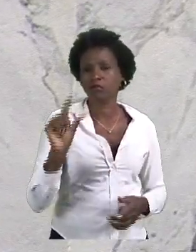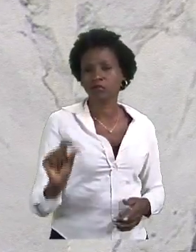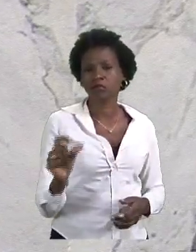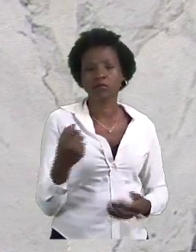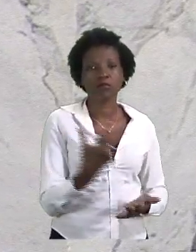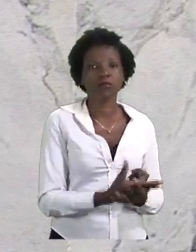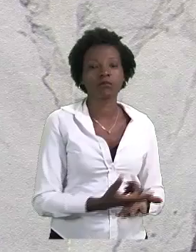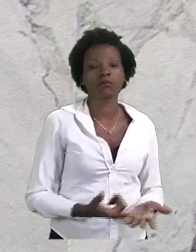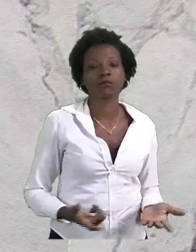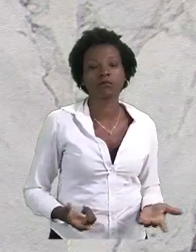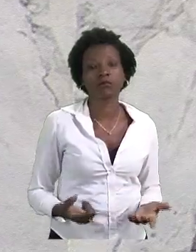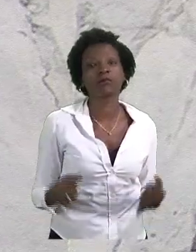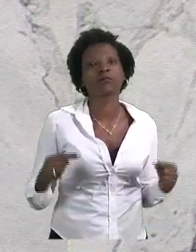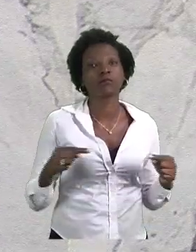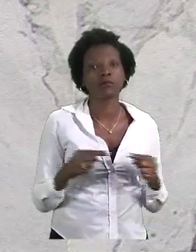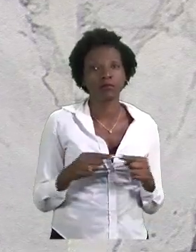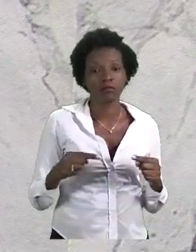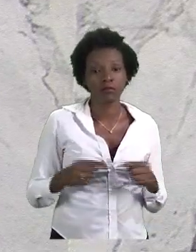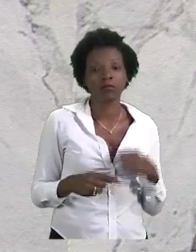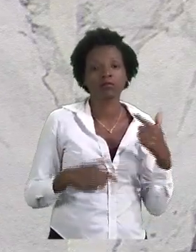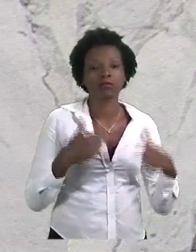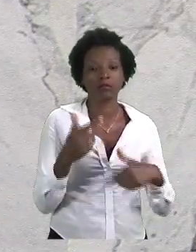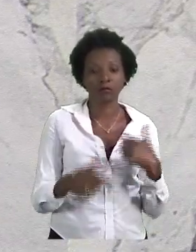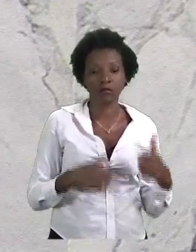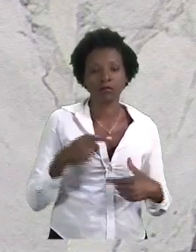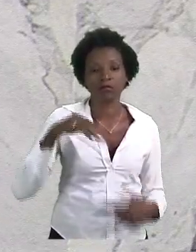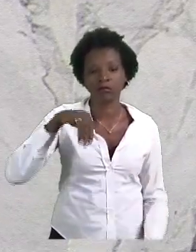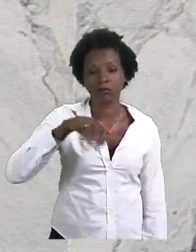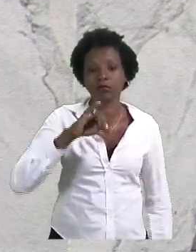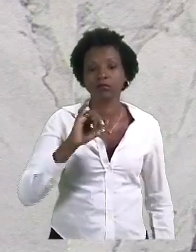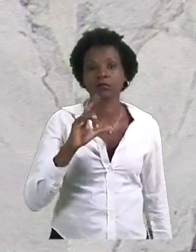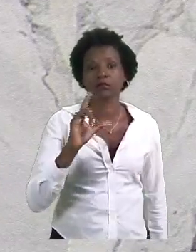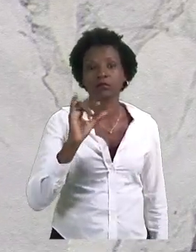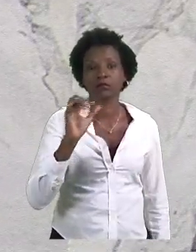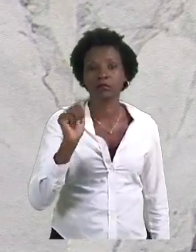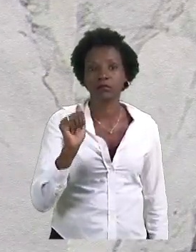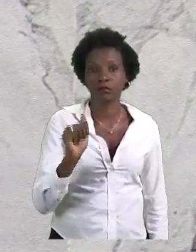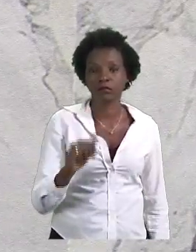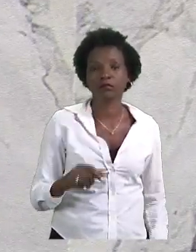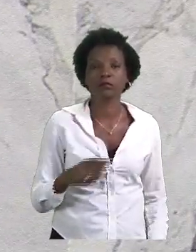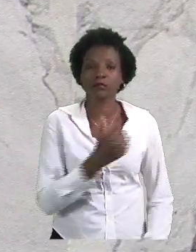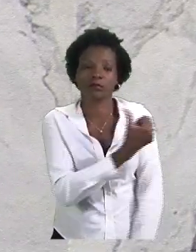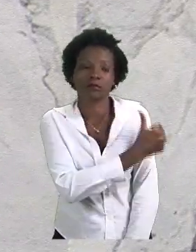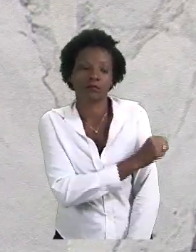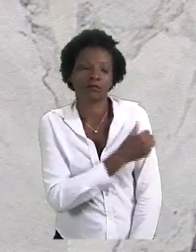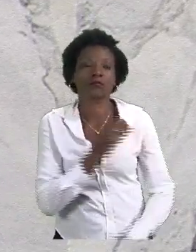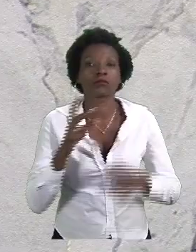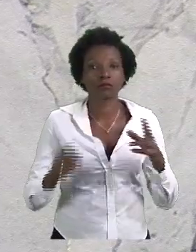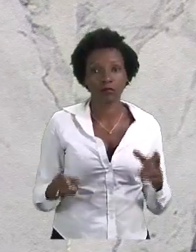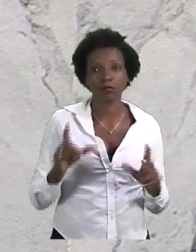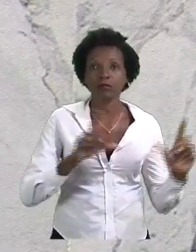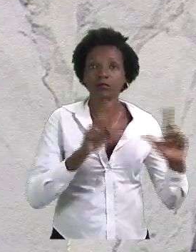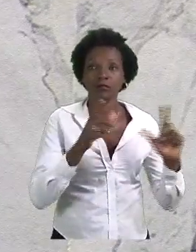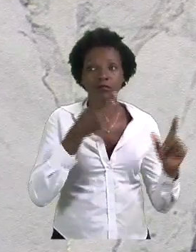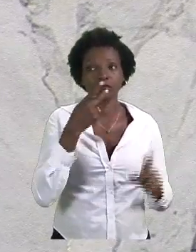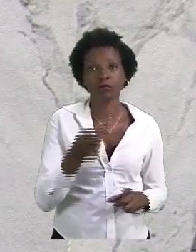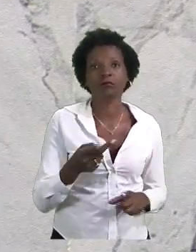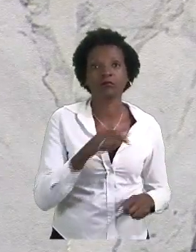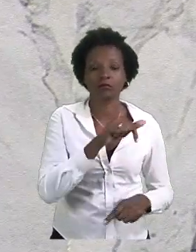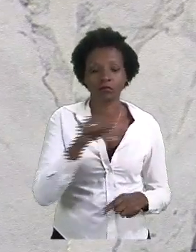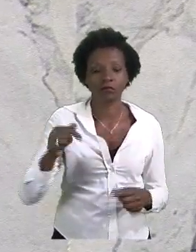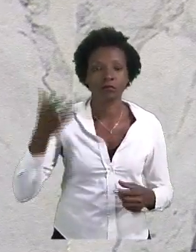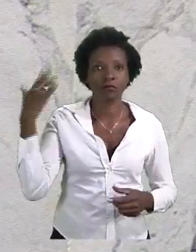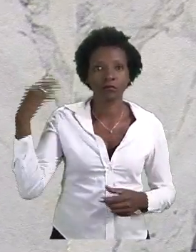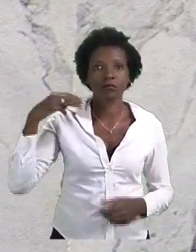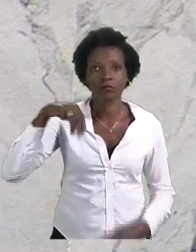Esse é o modo de ações de milícias no Rio de Janeiro. Como a imprensa revelou na semana passada, milícias invadem